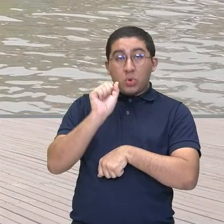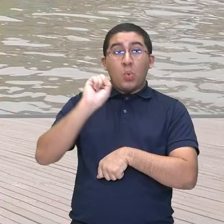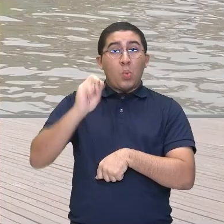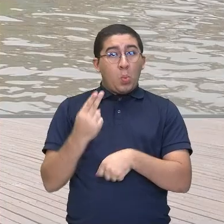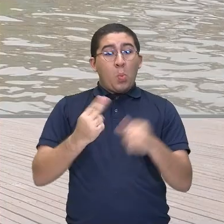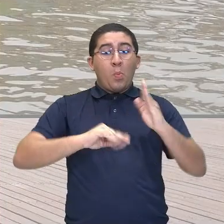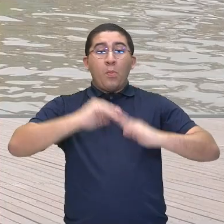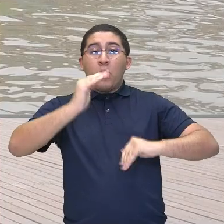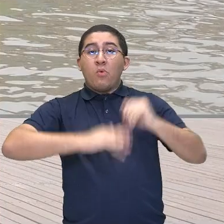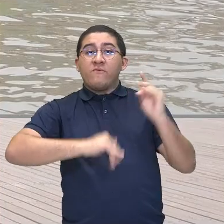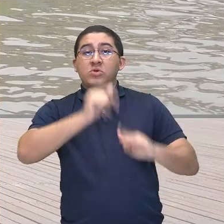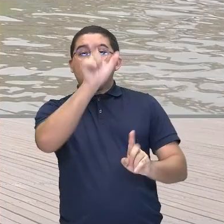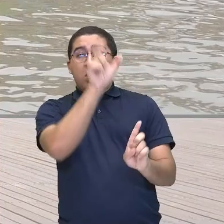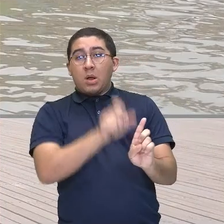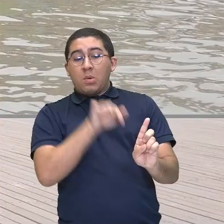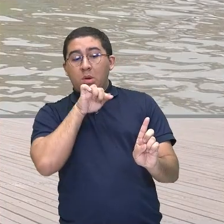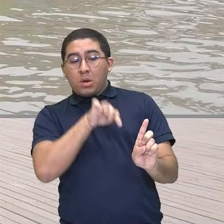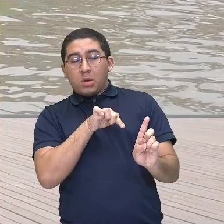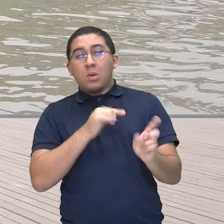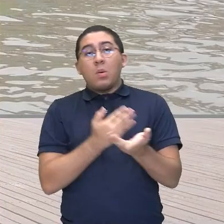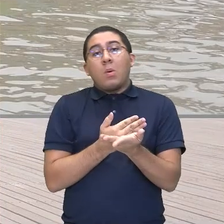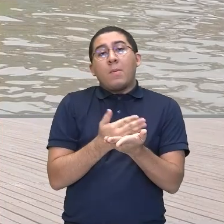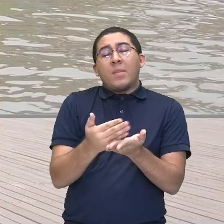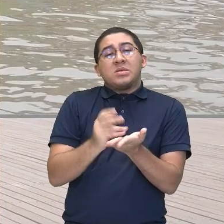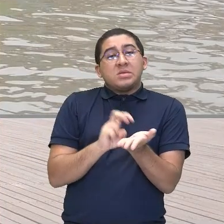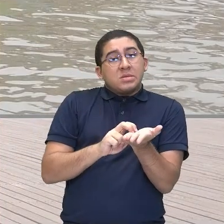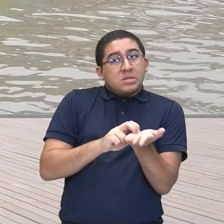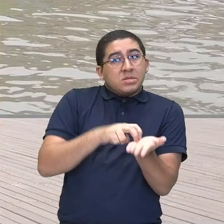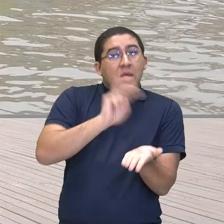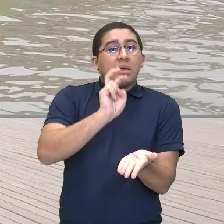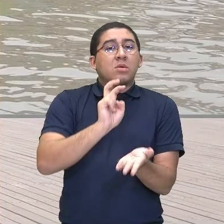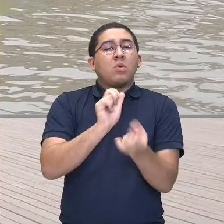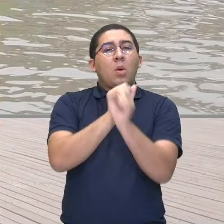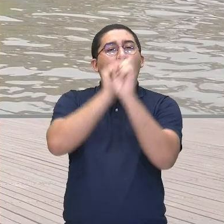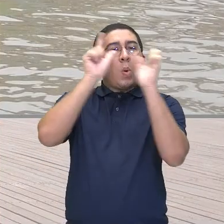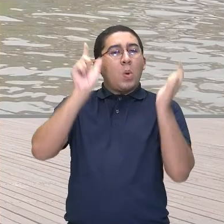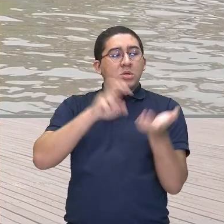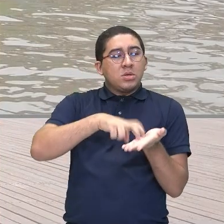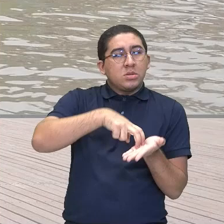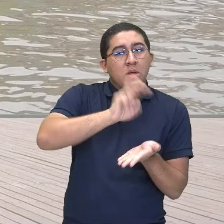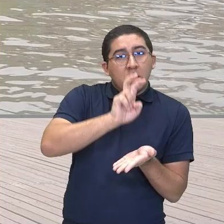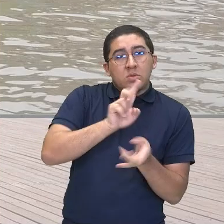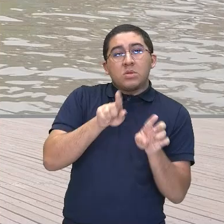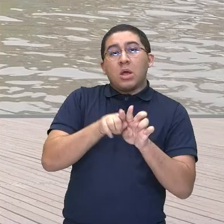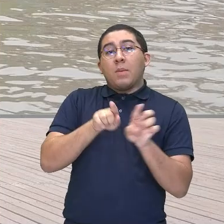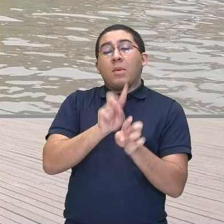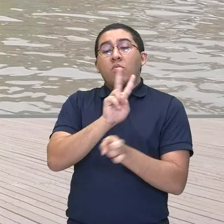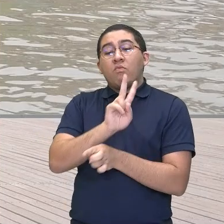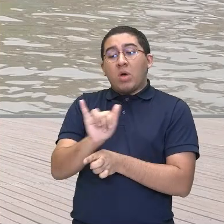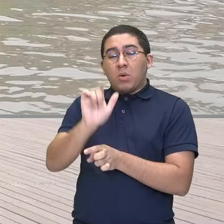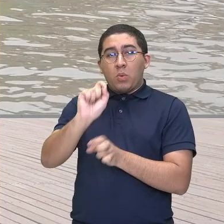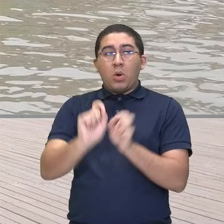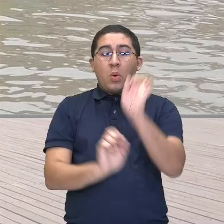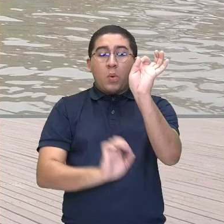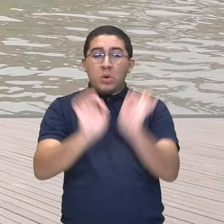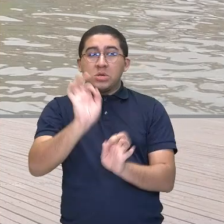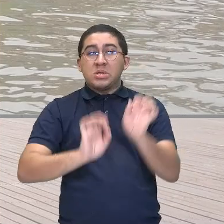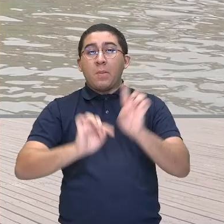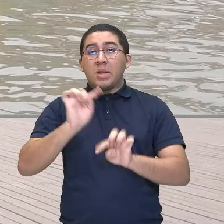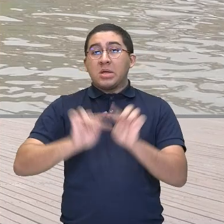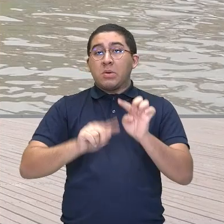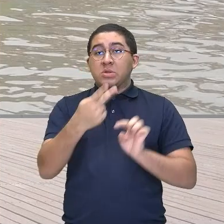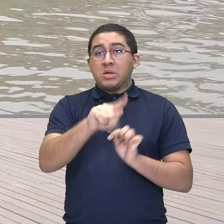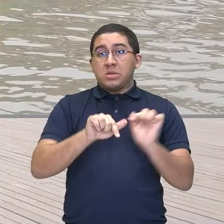amazonense, né? Ele começa muito cedo, né? Acorda bem cedinho, prepara os equipamentos dele